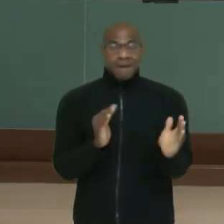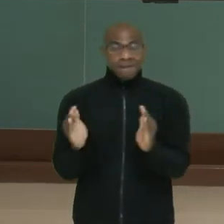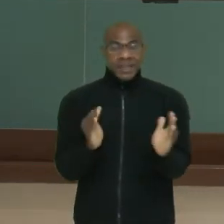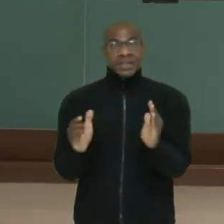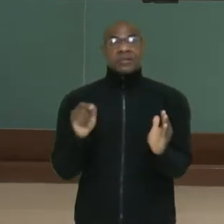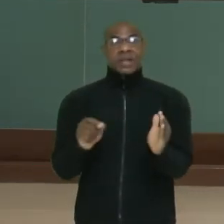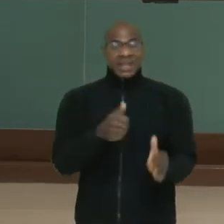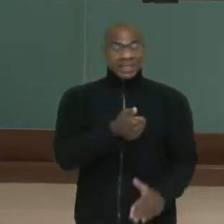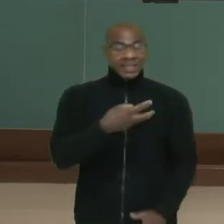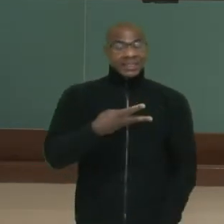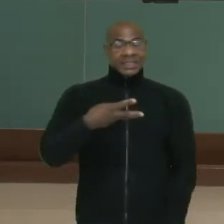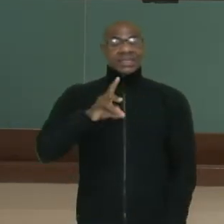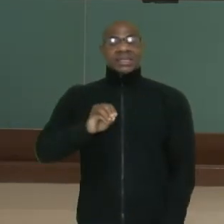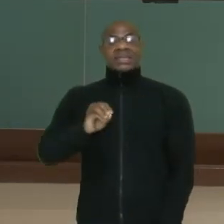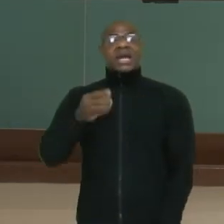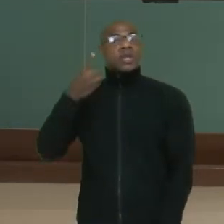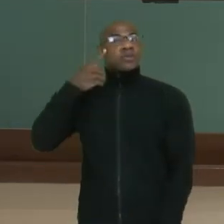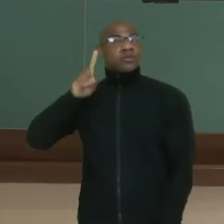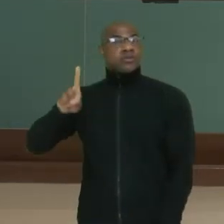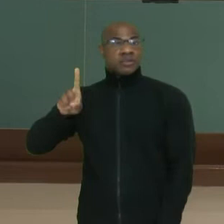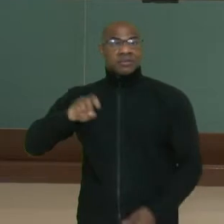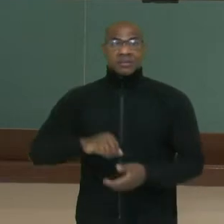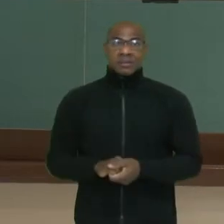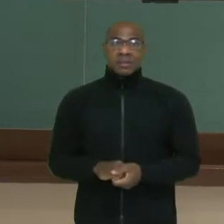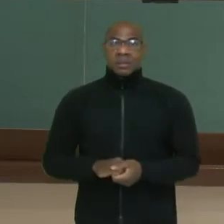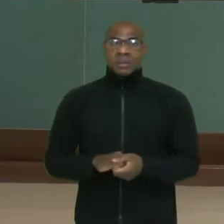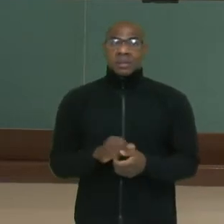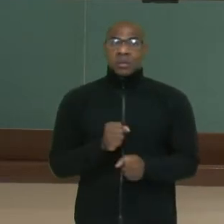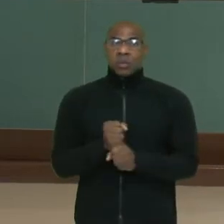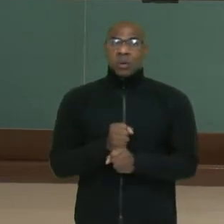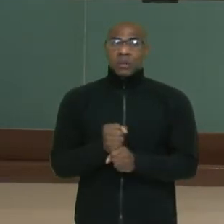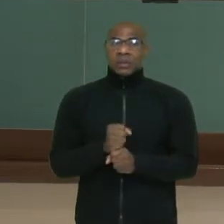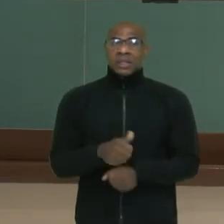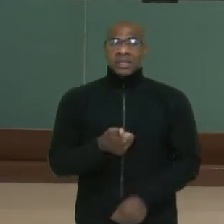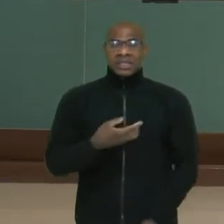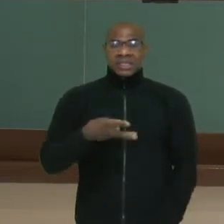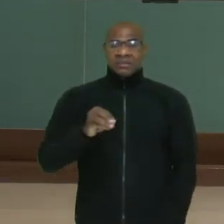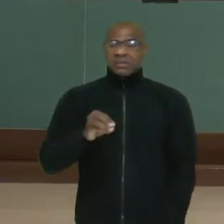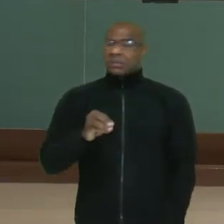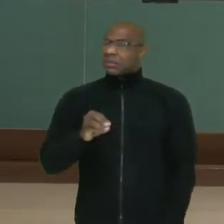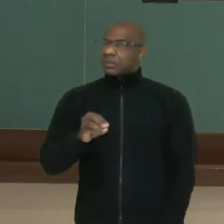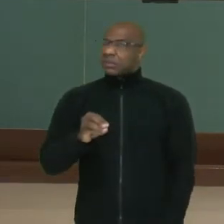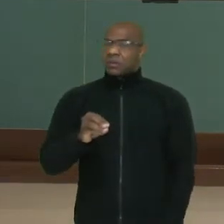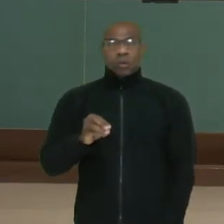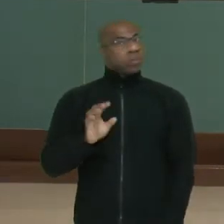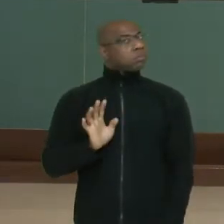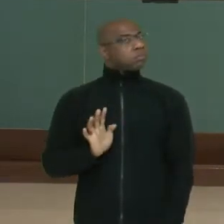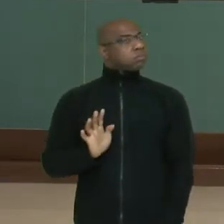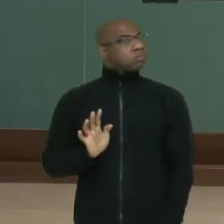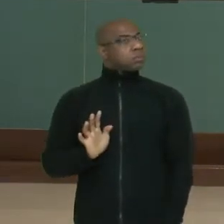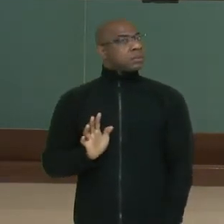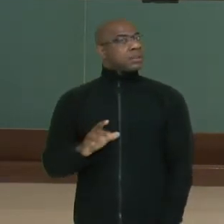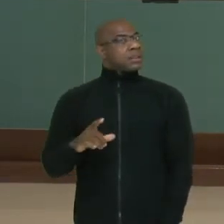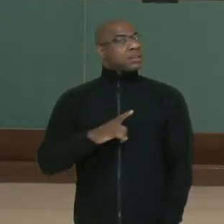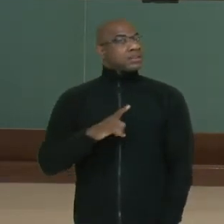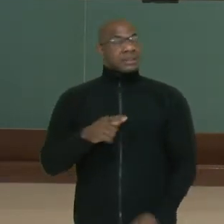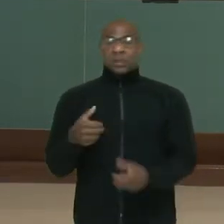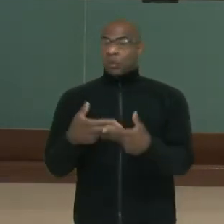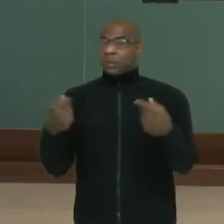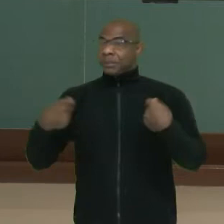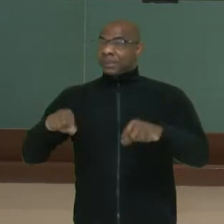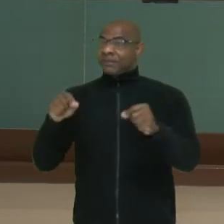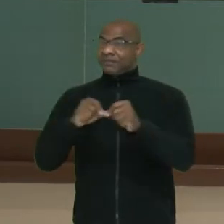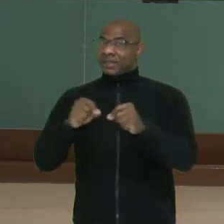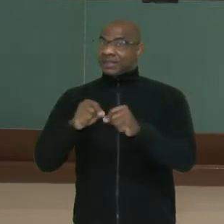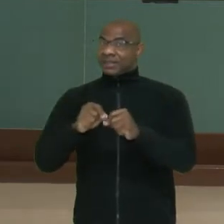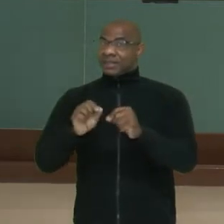130 dias. Ao ano, 130 dias, opa, tem alguma coisa que precisa ser feita